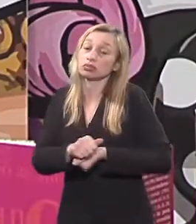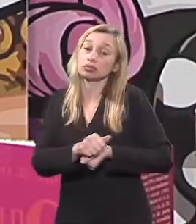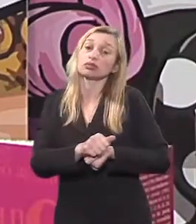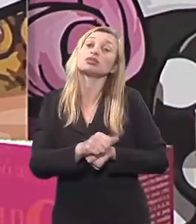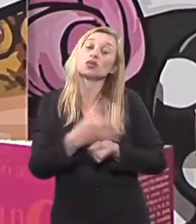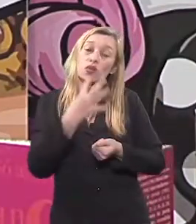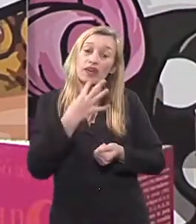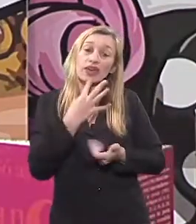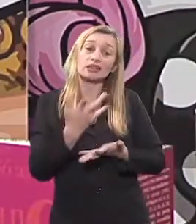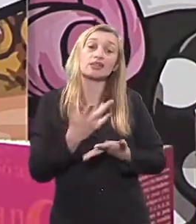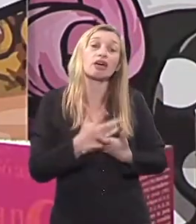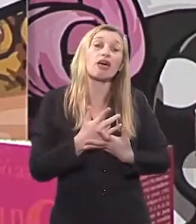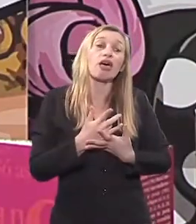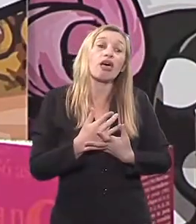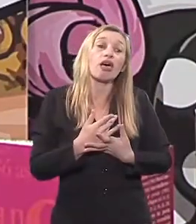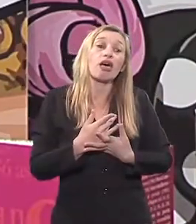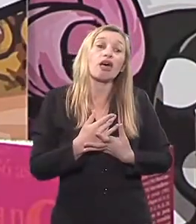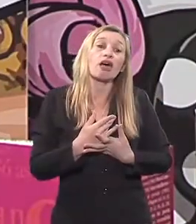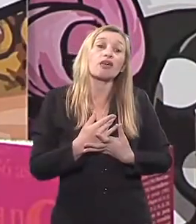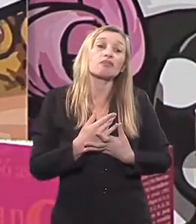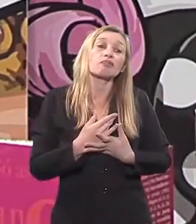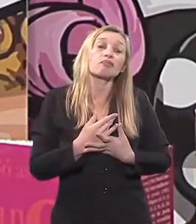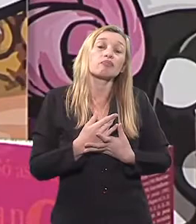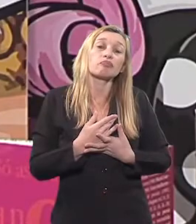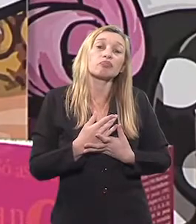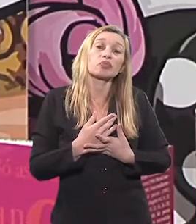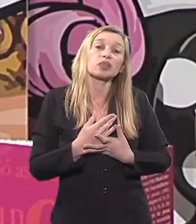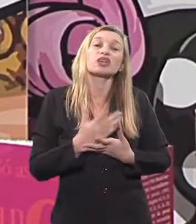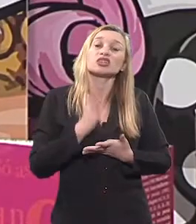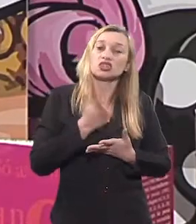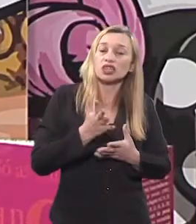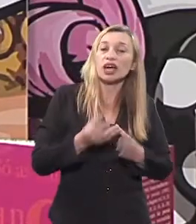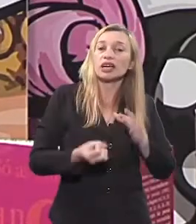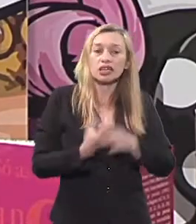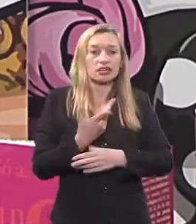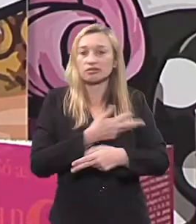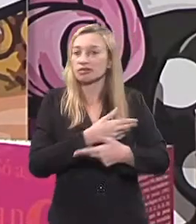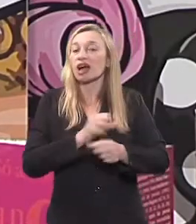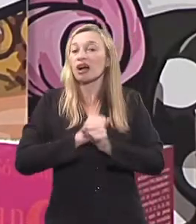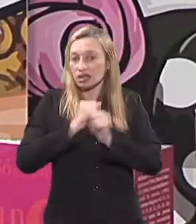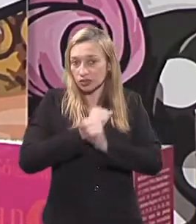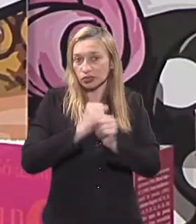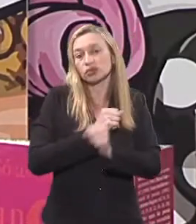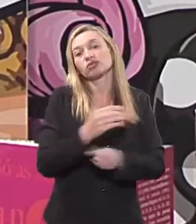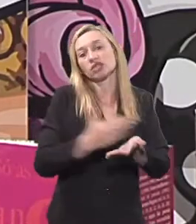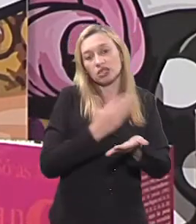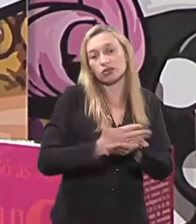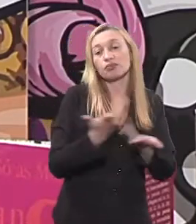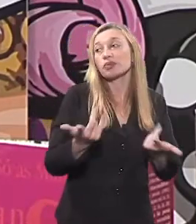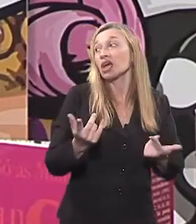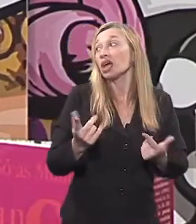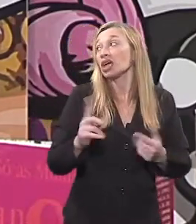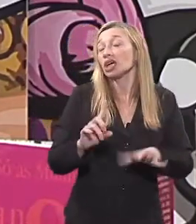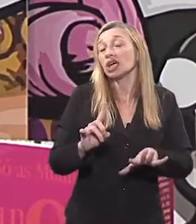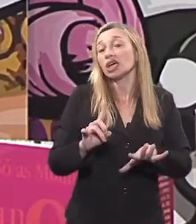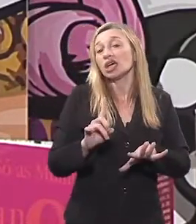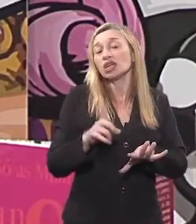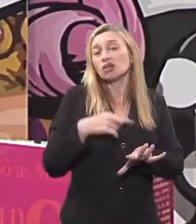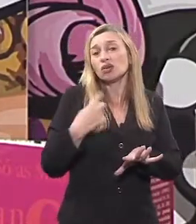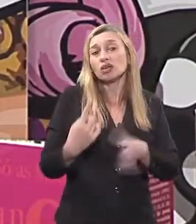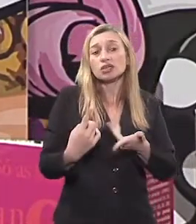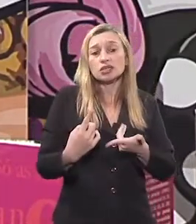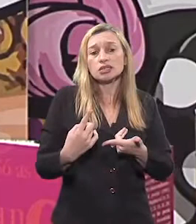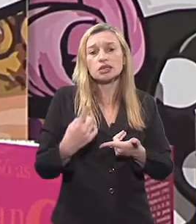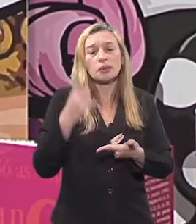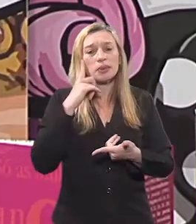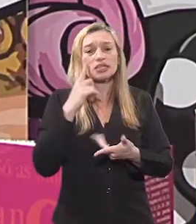já é a Conceição há muito tempo, né? Ela está produzindo há muito tempo. E aí a gente